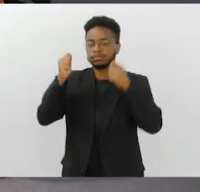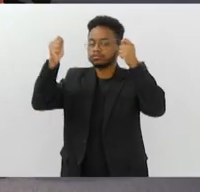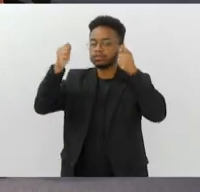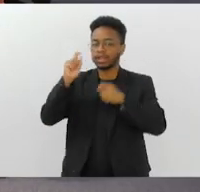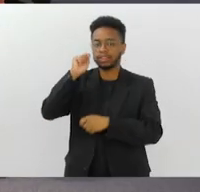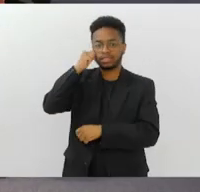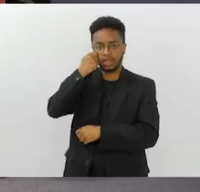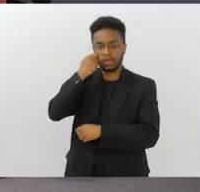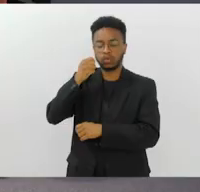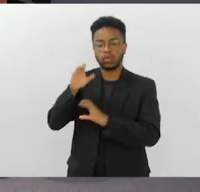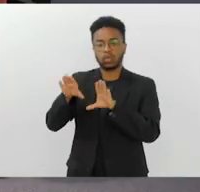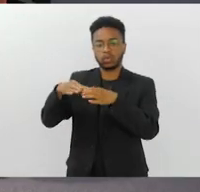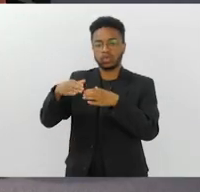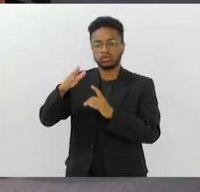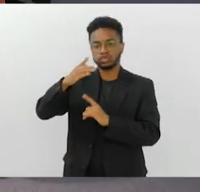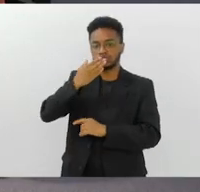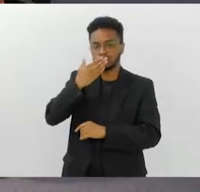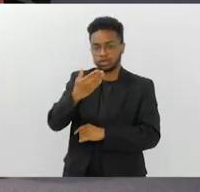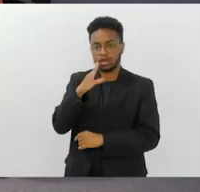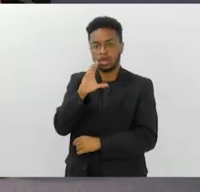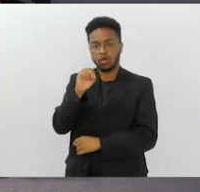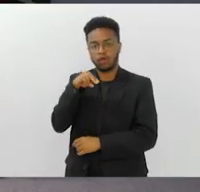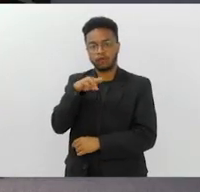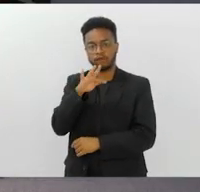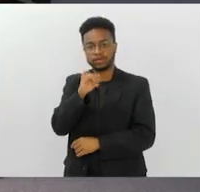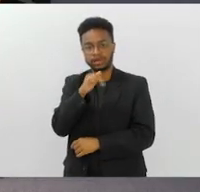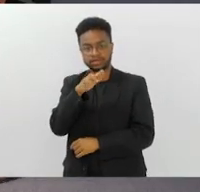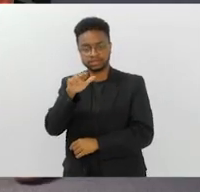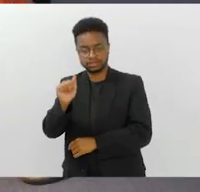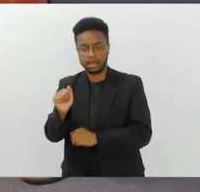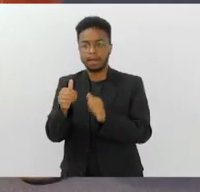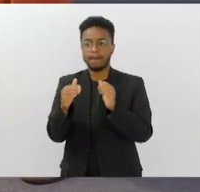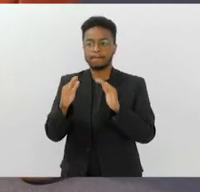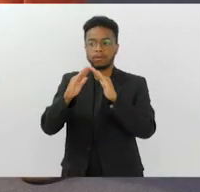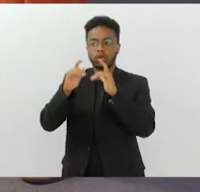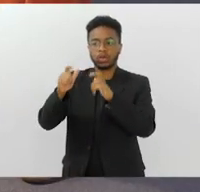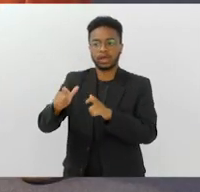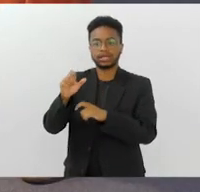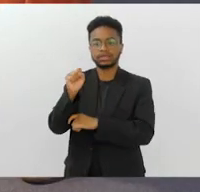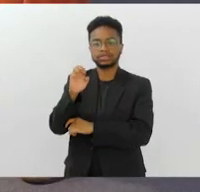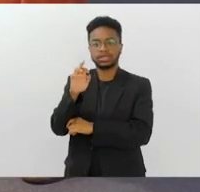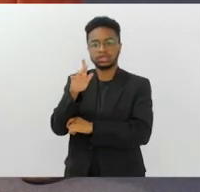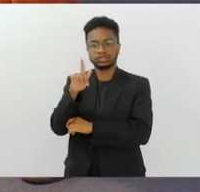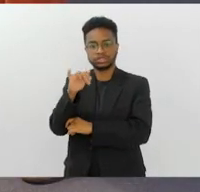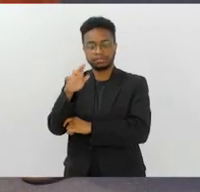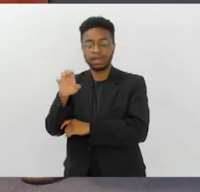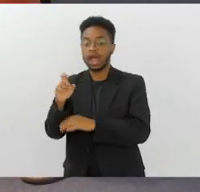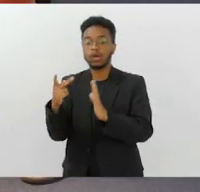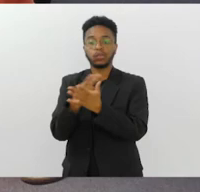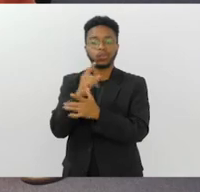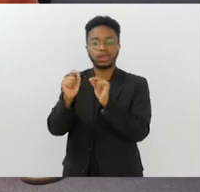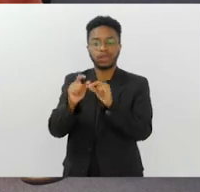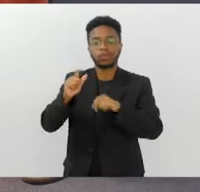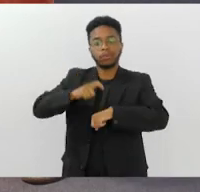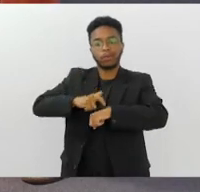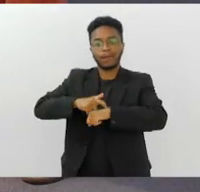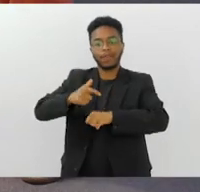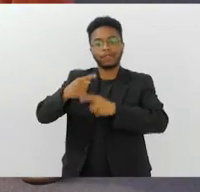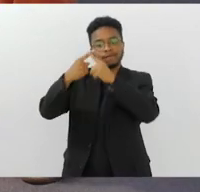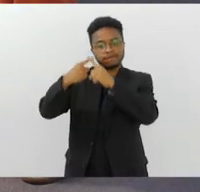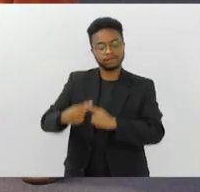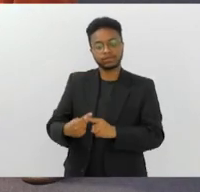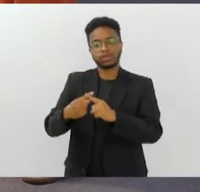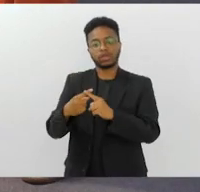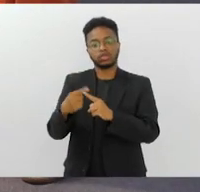do Confiança eh do Sergipe e ele simplesmente foi retirado do meio da torcida durante a final do